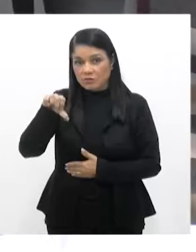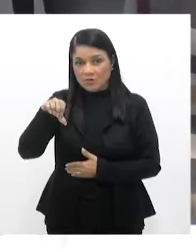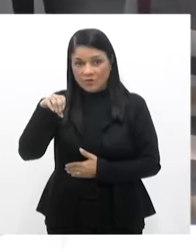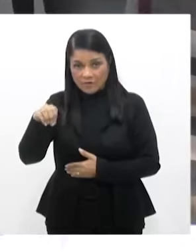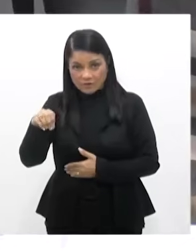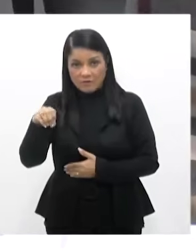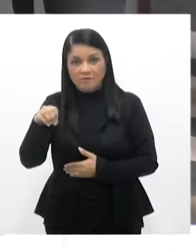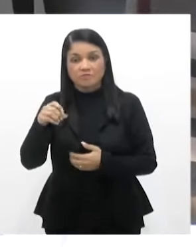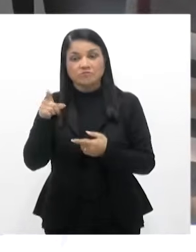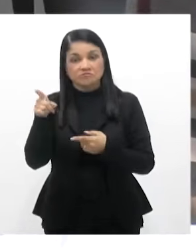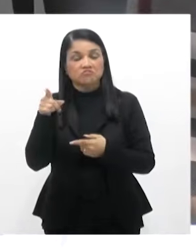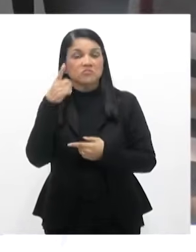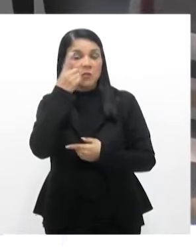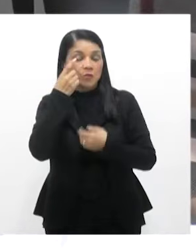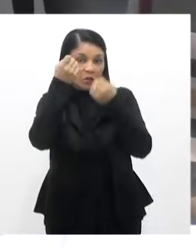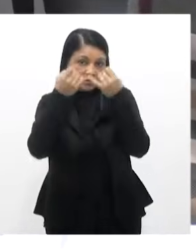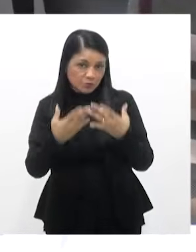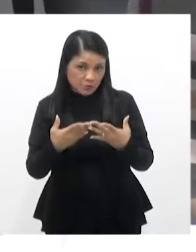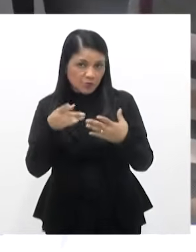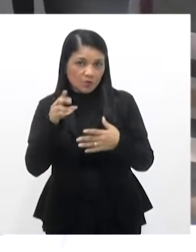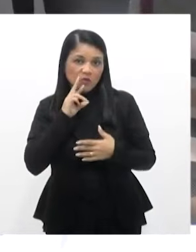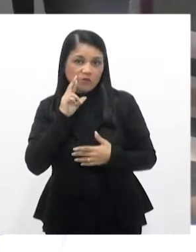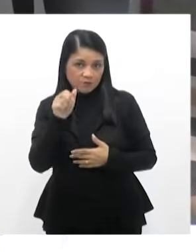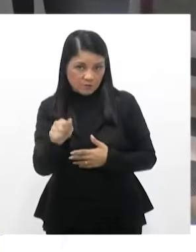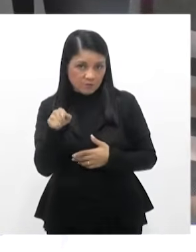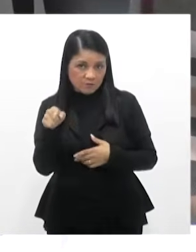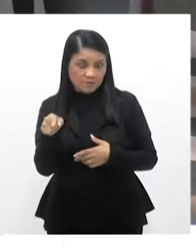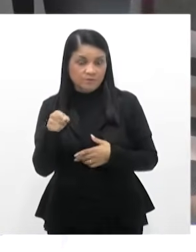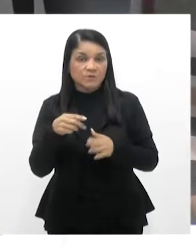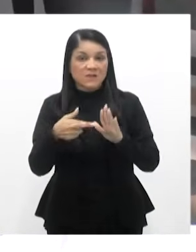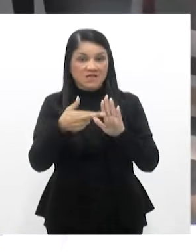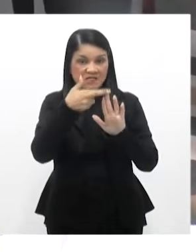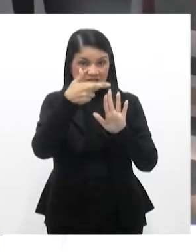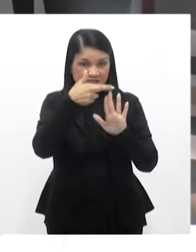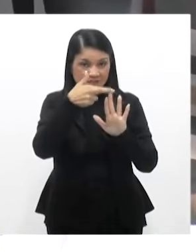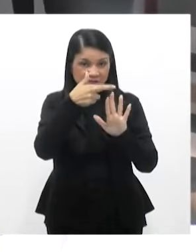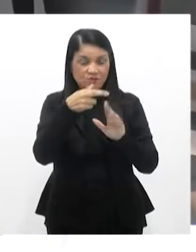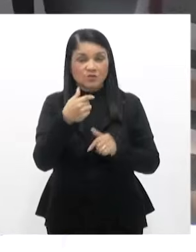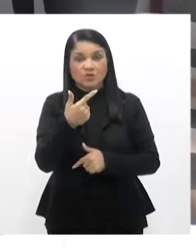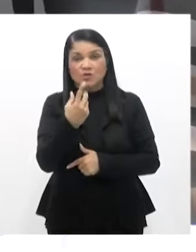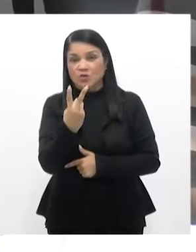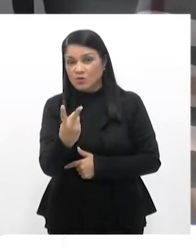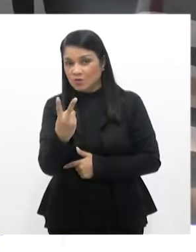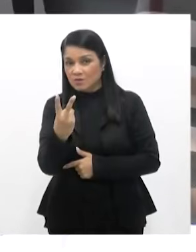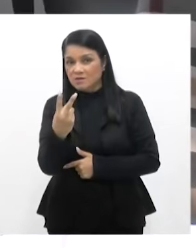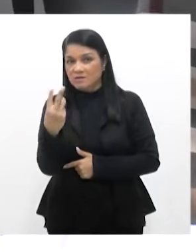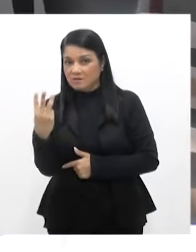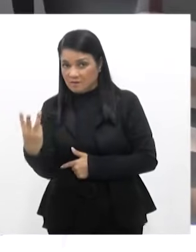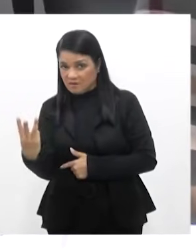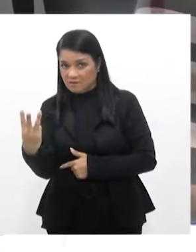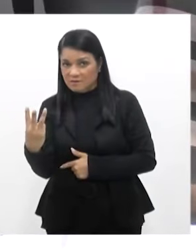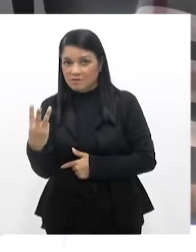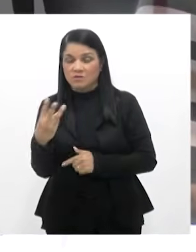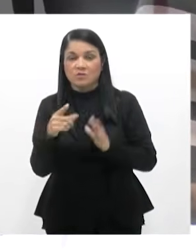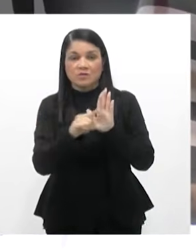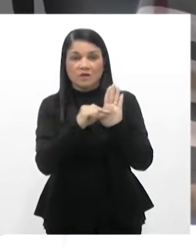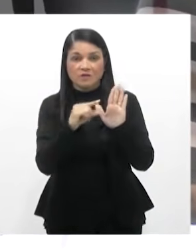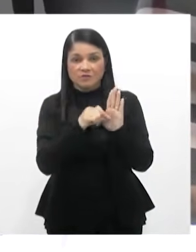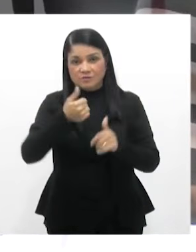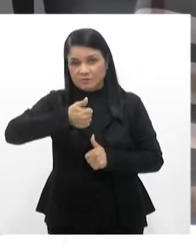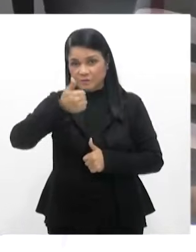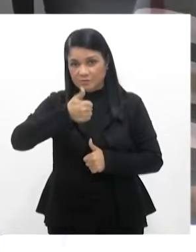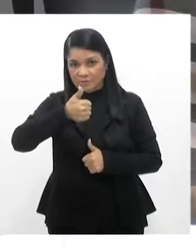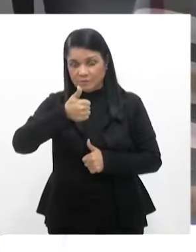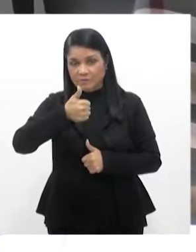como citou o deputado Amorim. E os incisos 2 e 3 do artigo